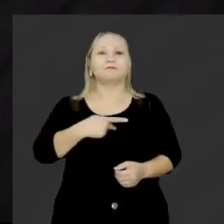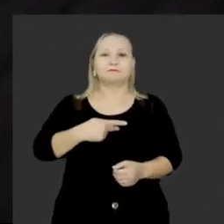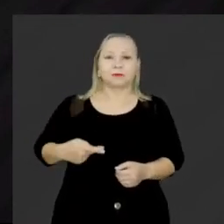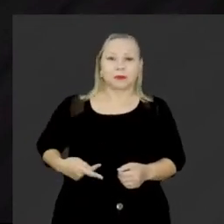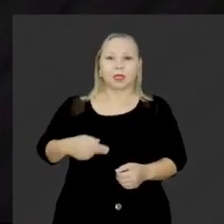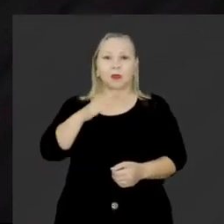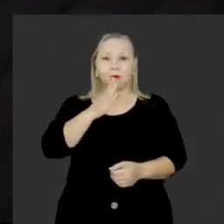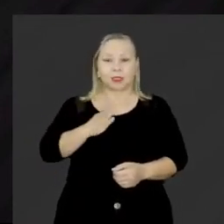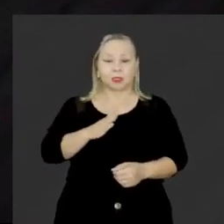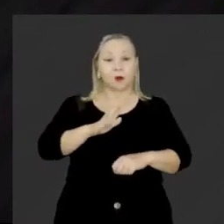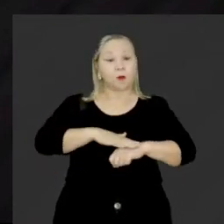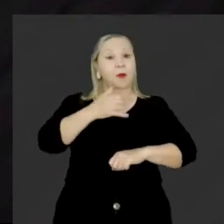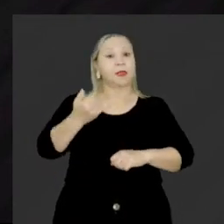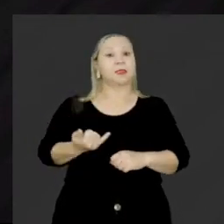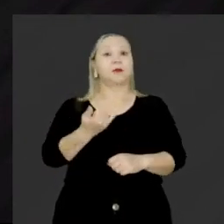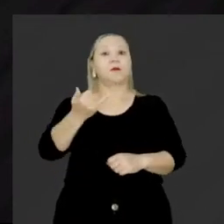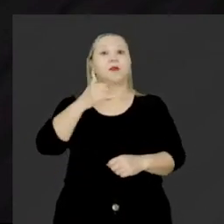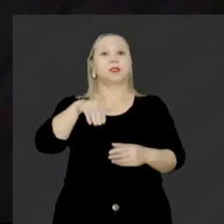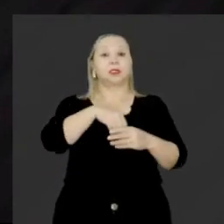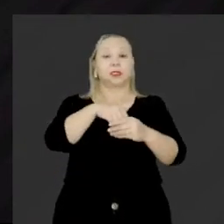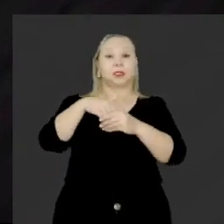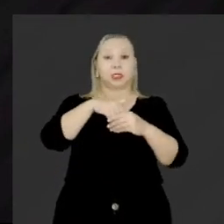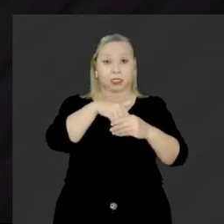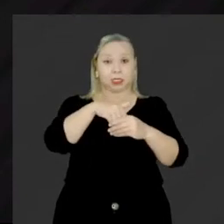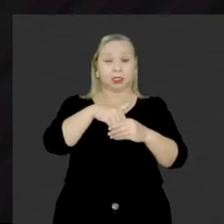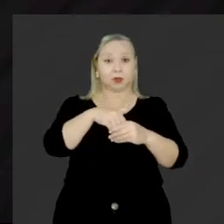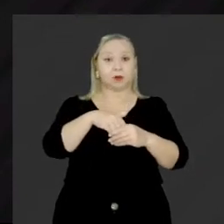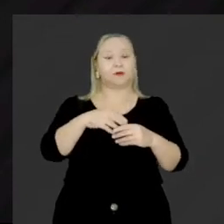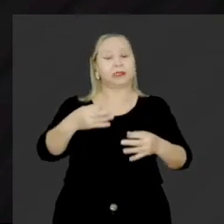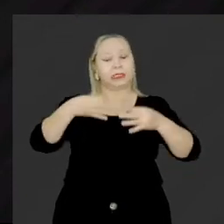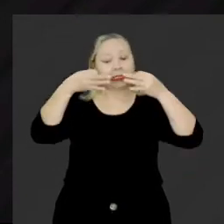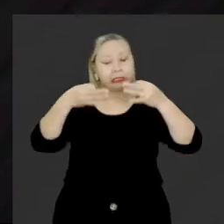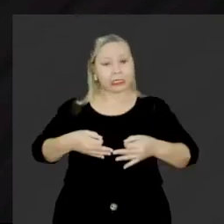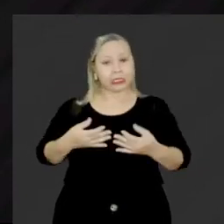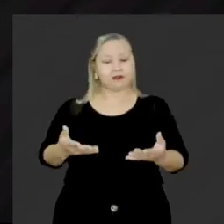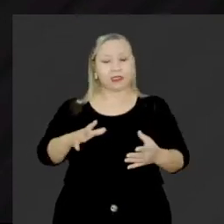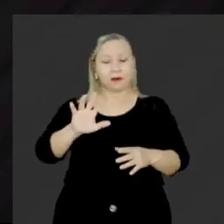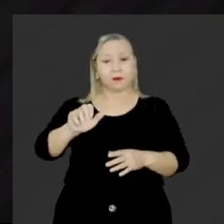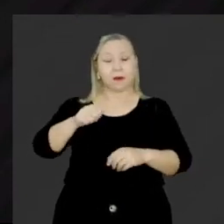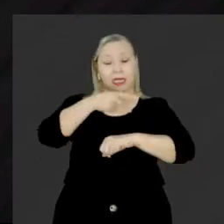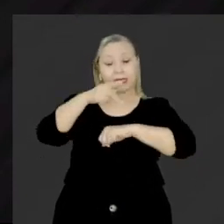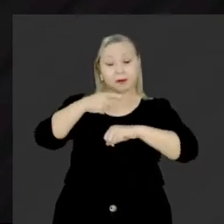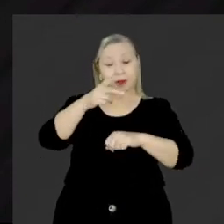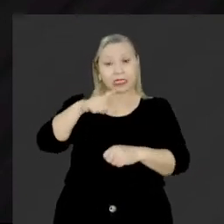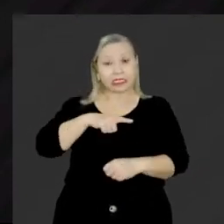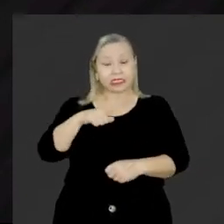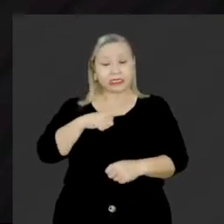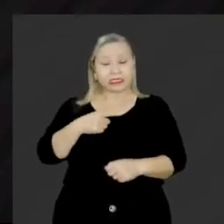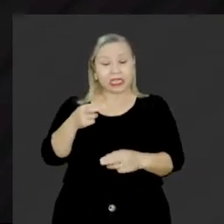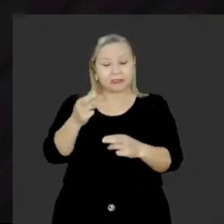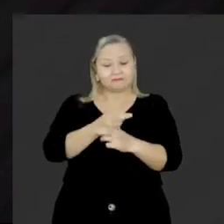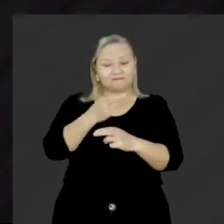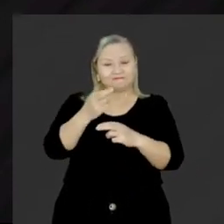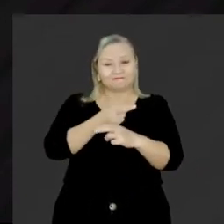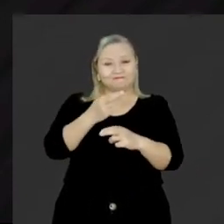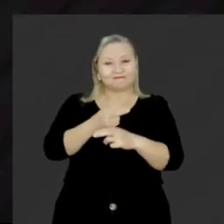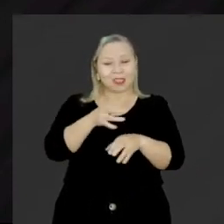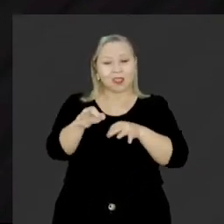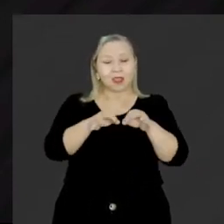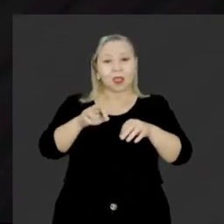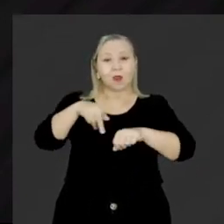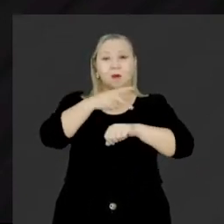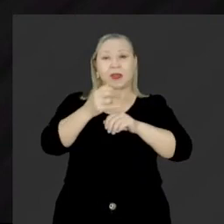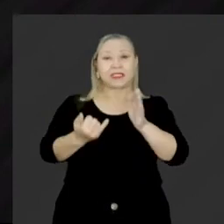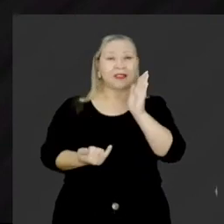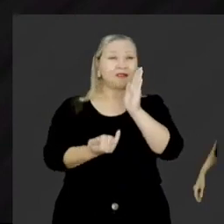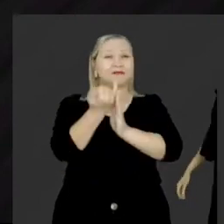algum problema de insegurança alimentar, porque não consegue comer as calorias e as proteínas todo dia. Um país que tem mais